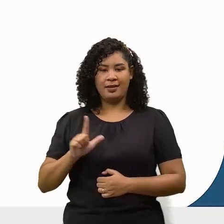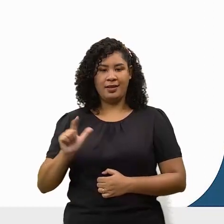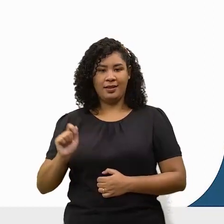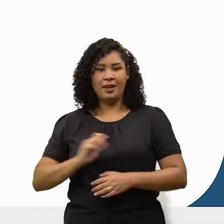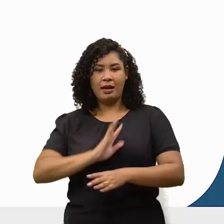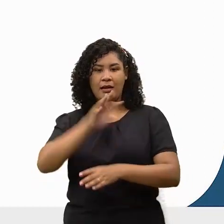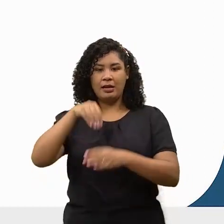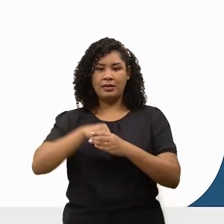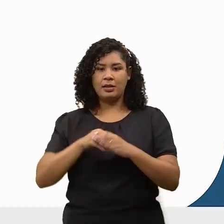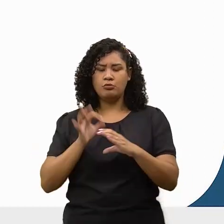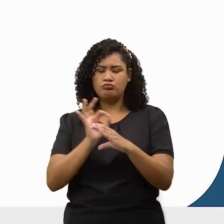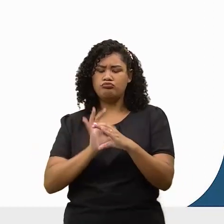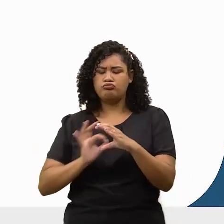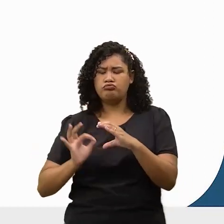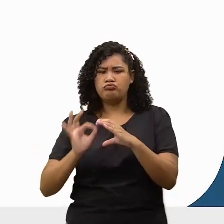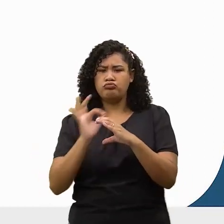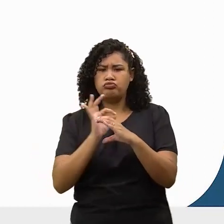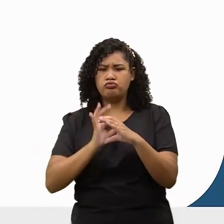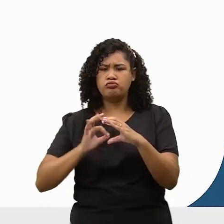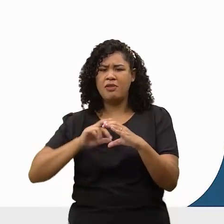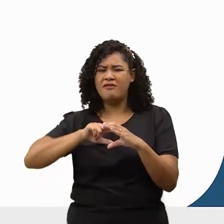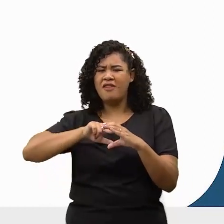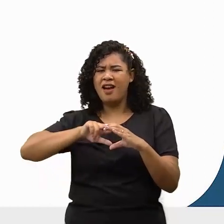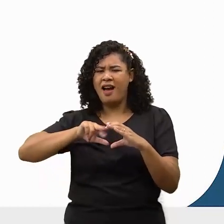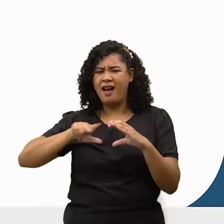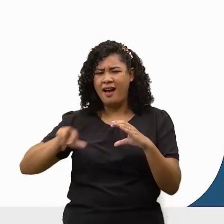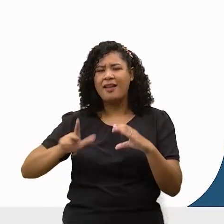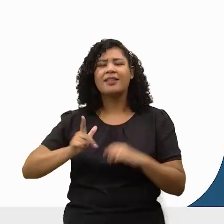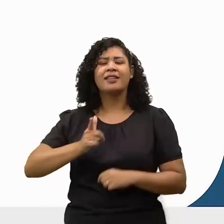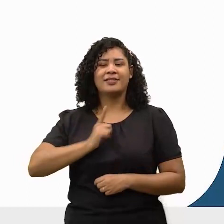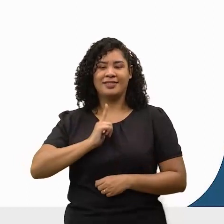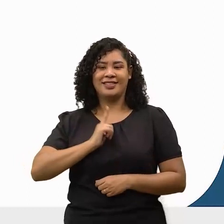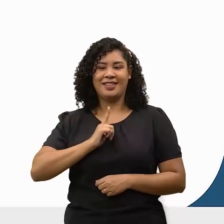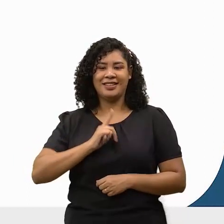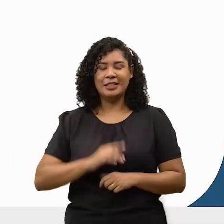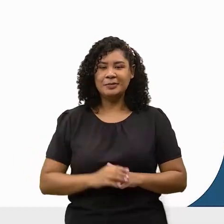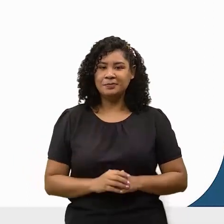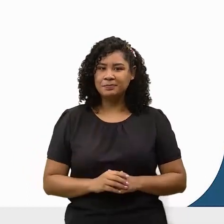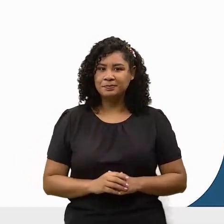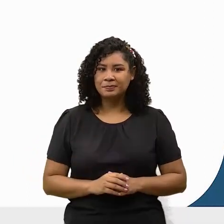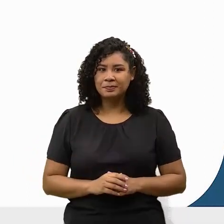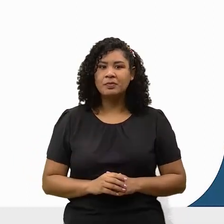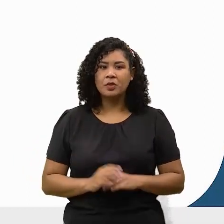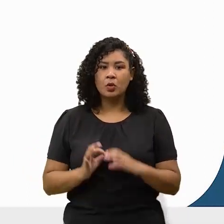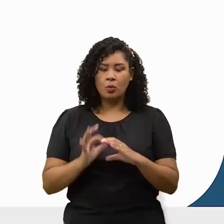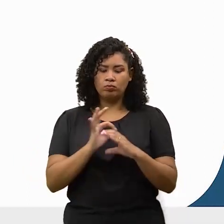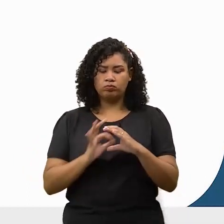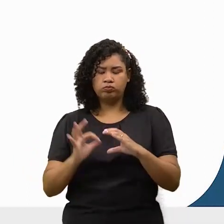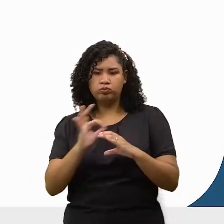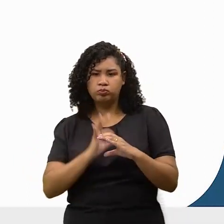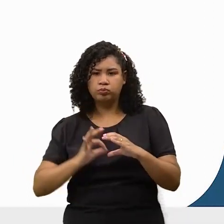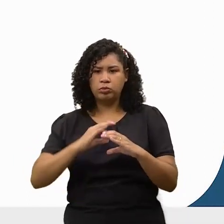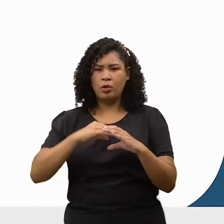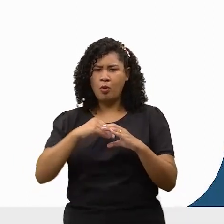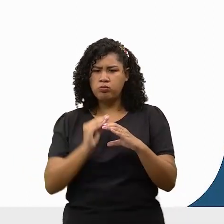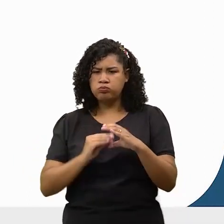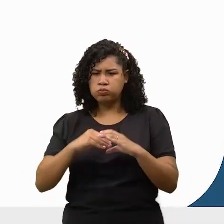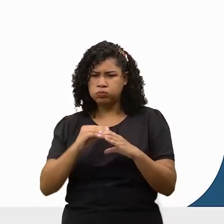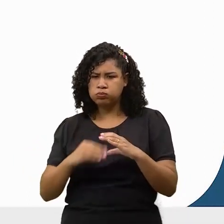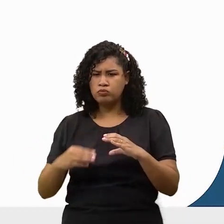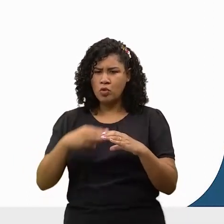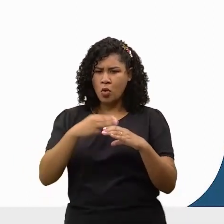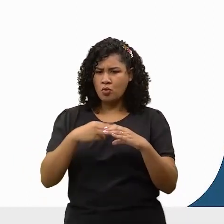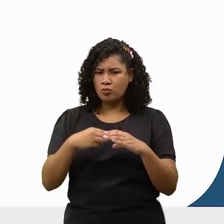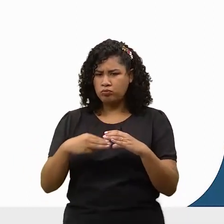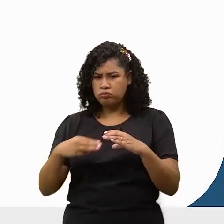eucarióticas relacionadas a algum tipo de função fisiológica. O núcleo, o Golgi, o retículo, o